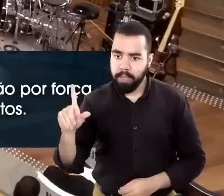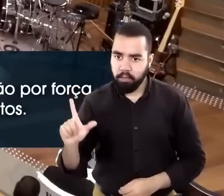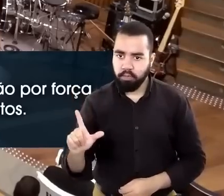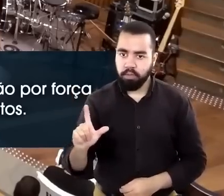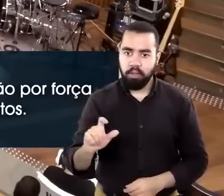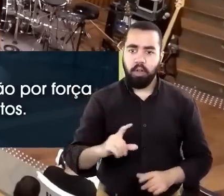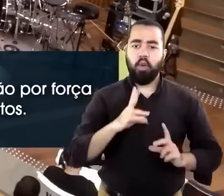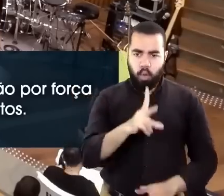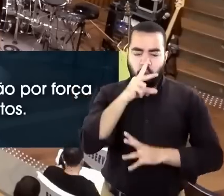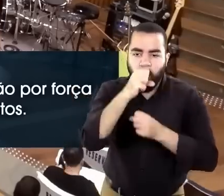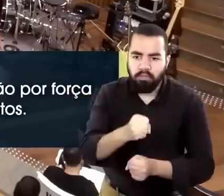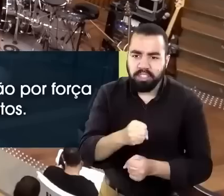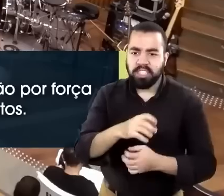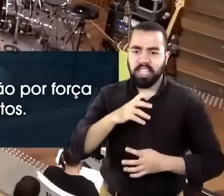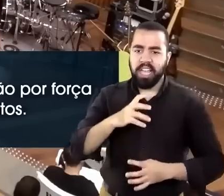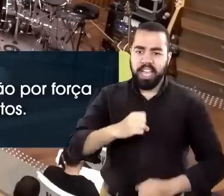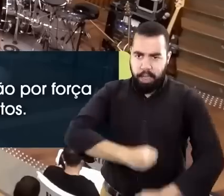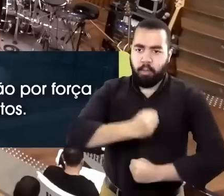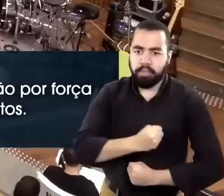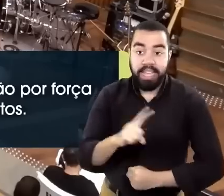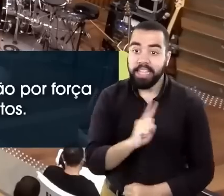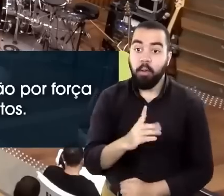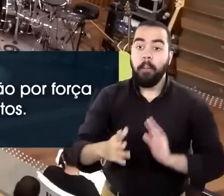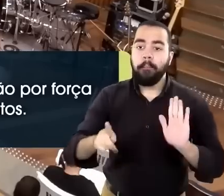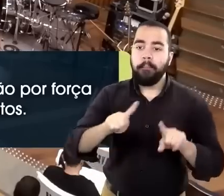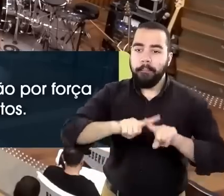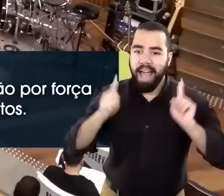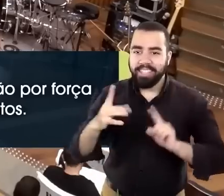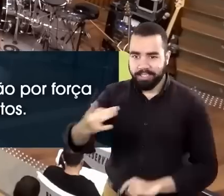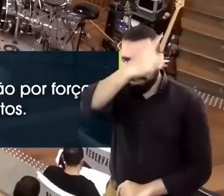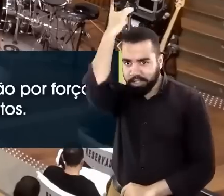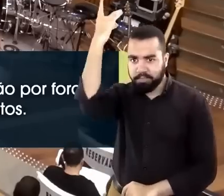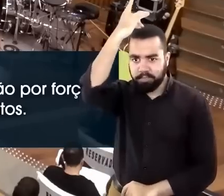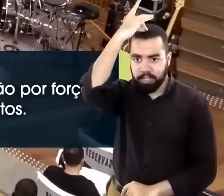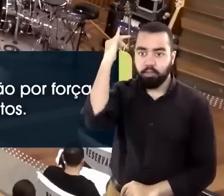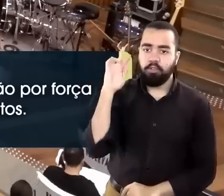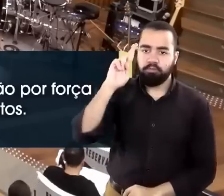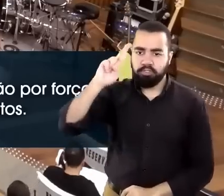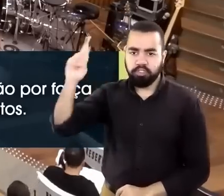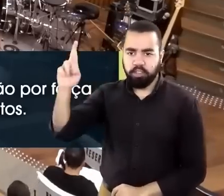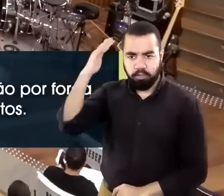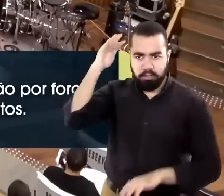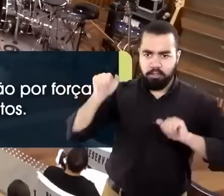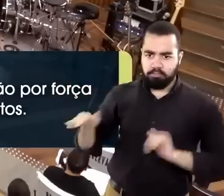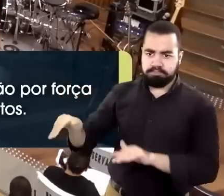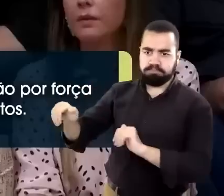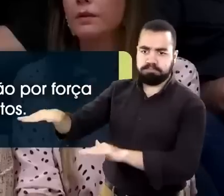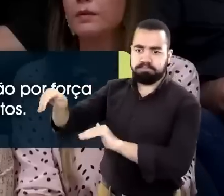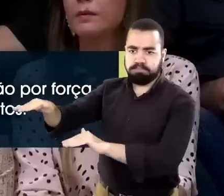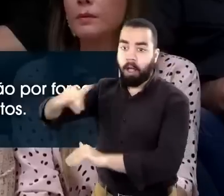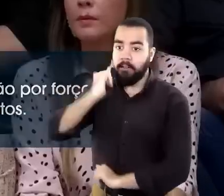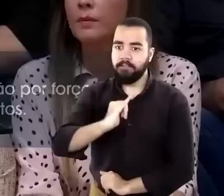força, nem por poder, mas pelo meu Espírito, diz o Senhor dos Exércitos. O que está acontecendo